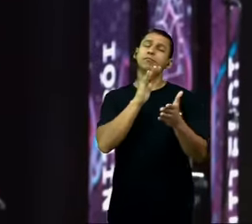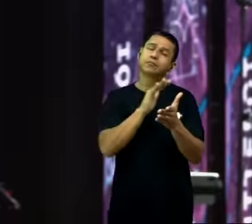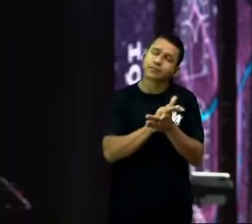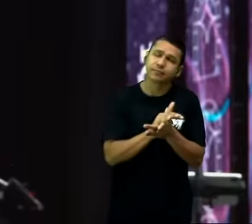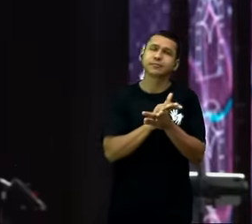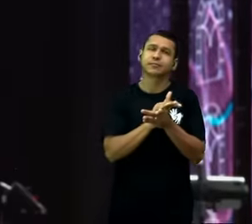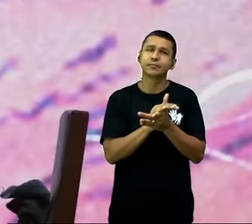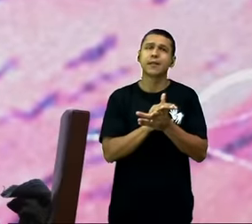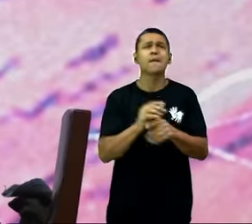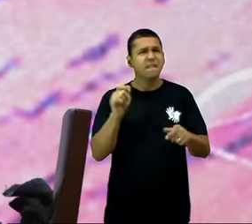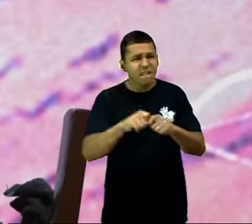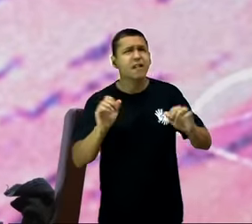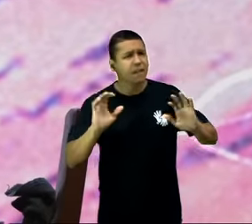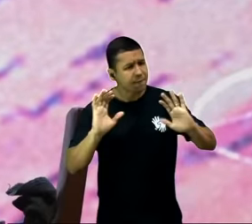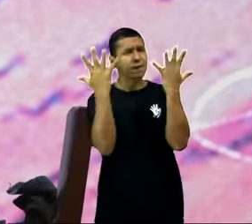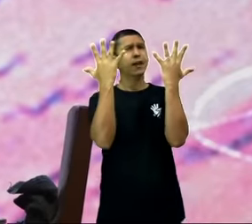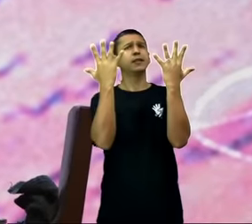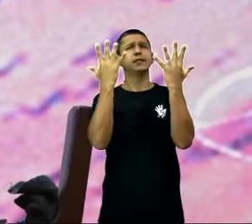Faz festa.